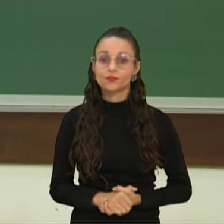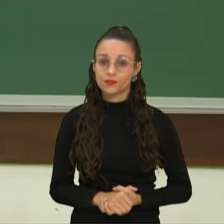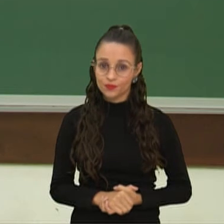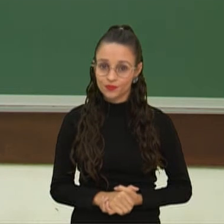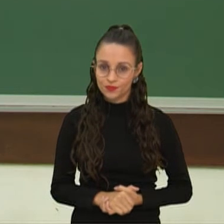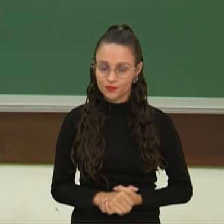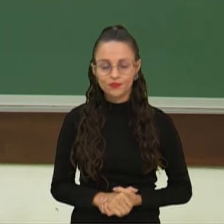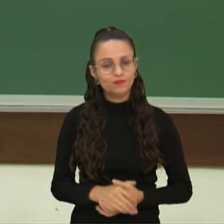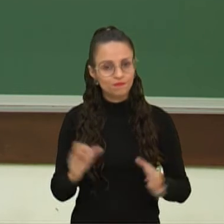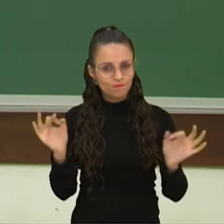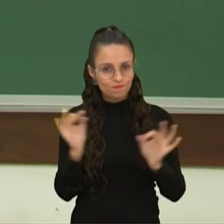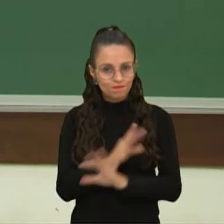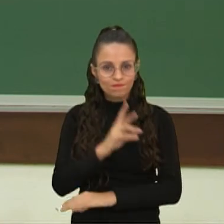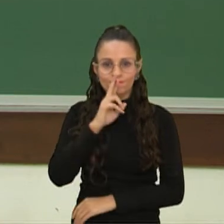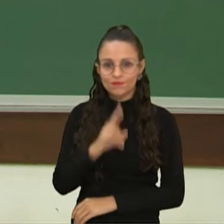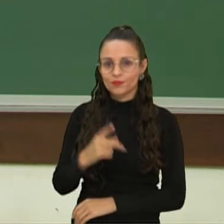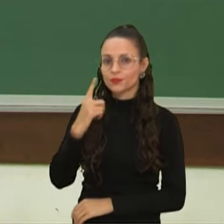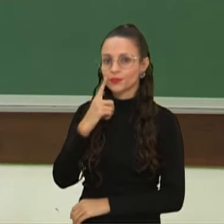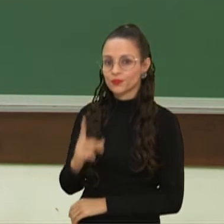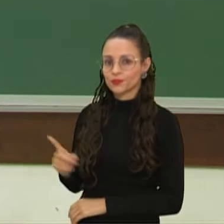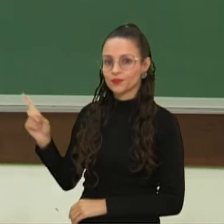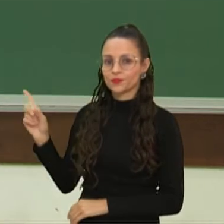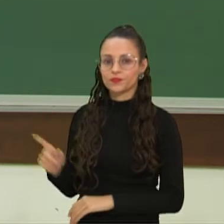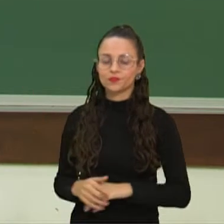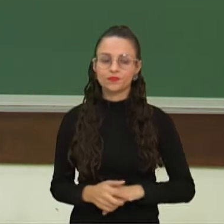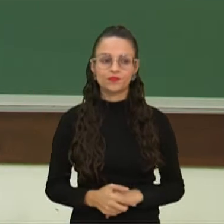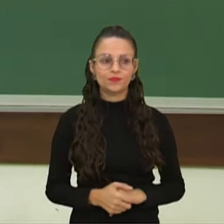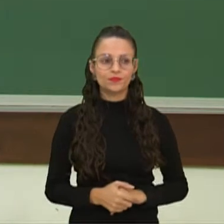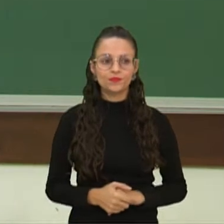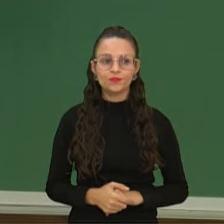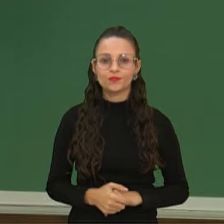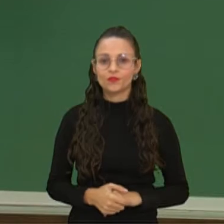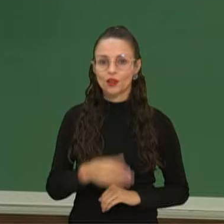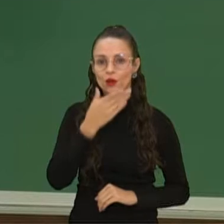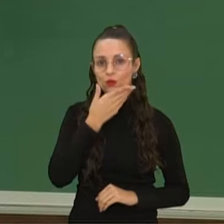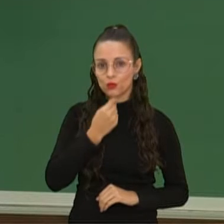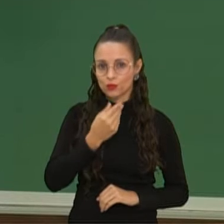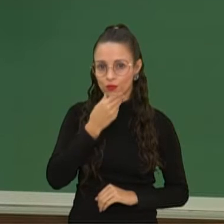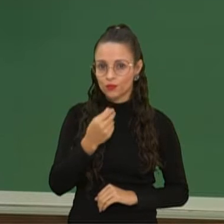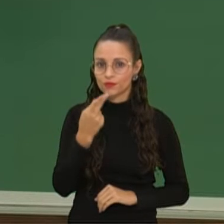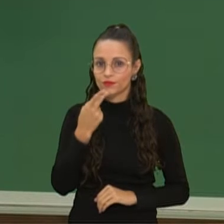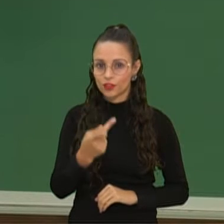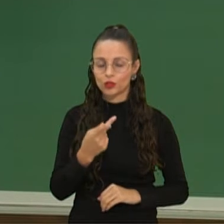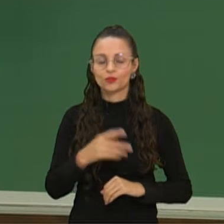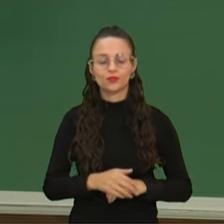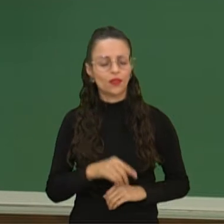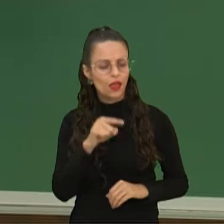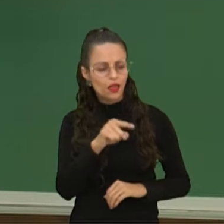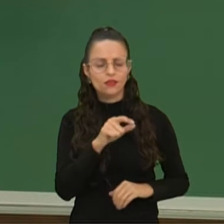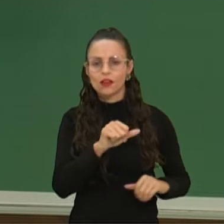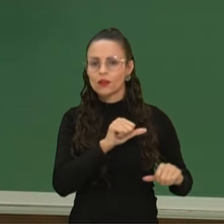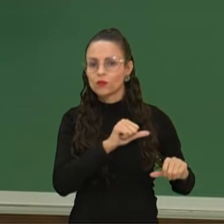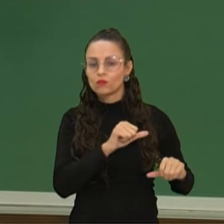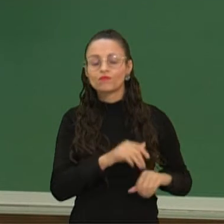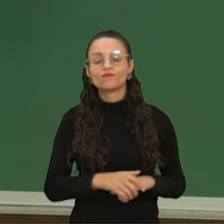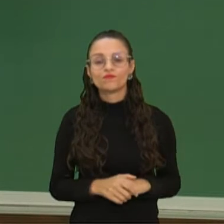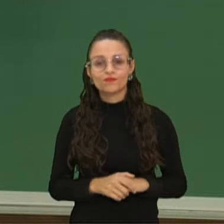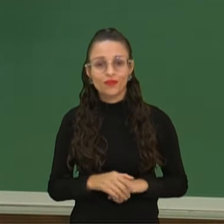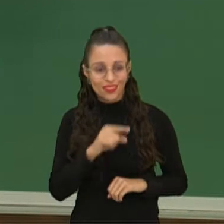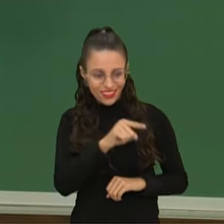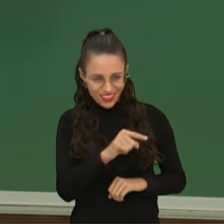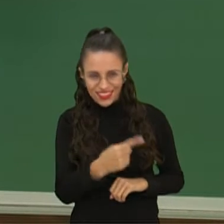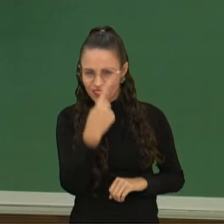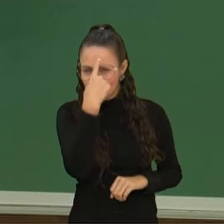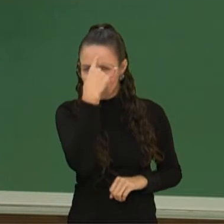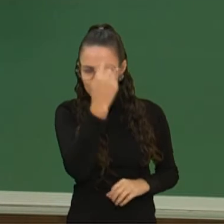Então, as nossas respostas aqui são, vejam comigo, o nosso amigo aqui, ó, ele fala que essa mudança, que essa